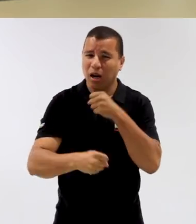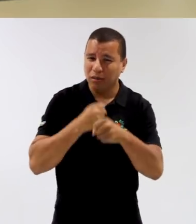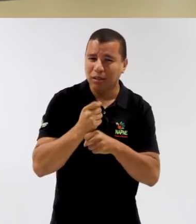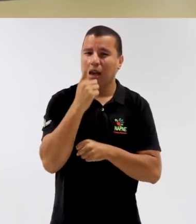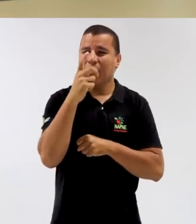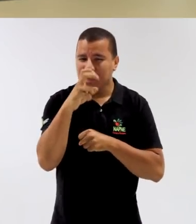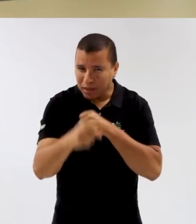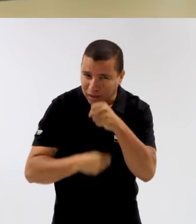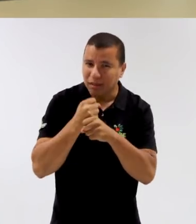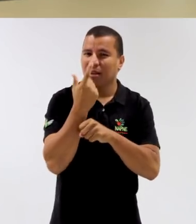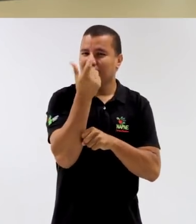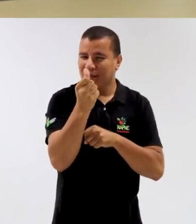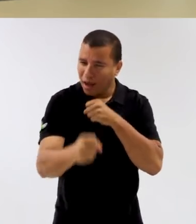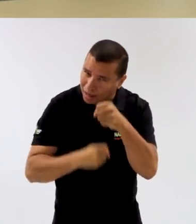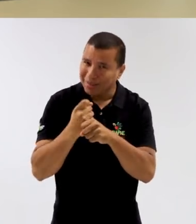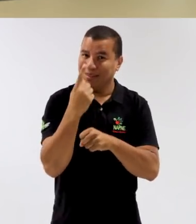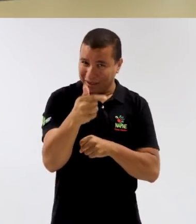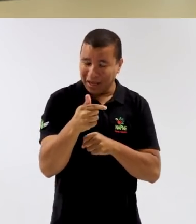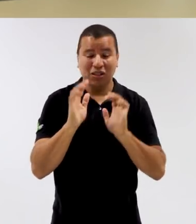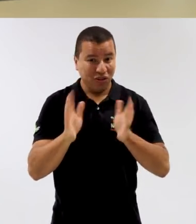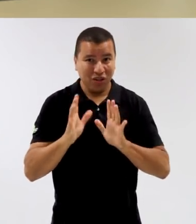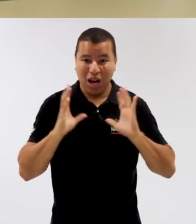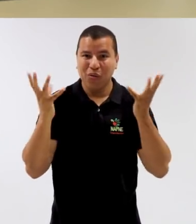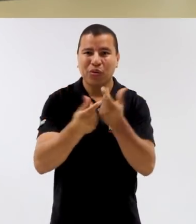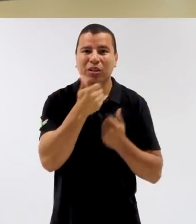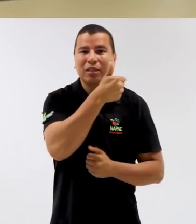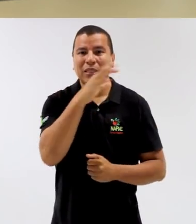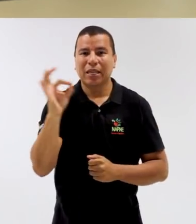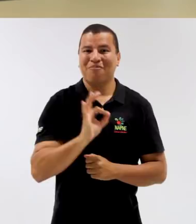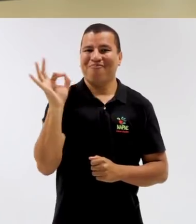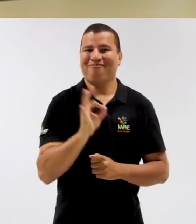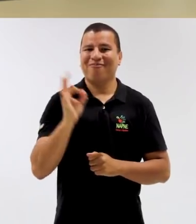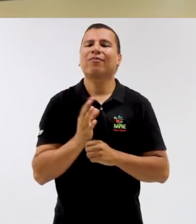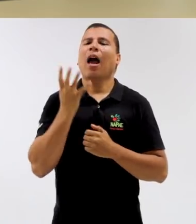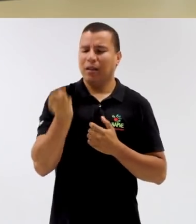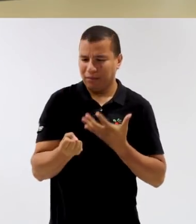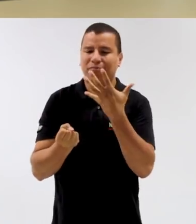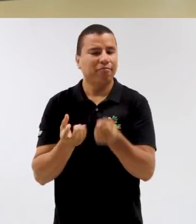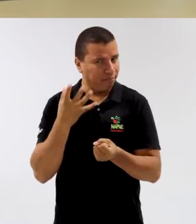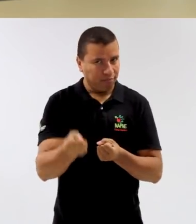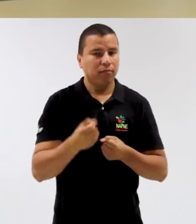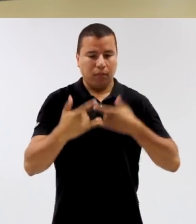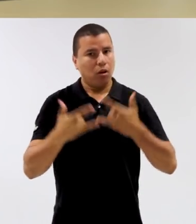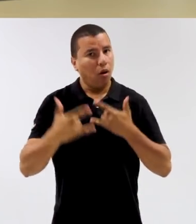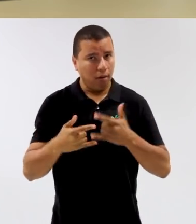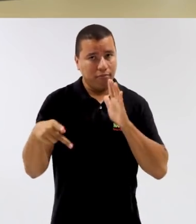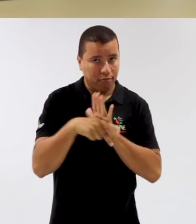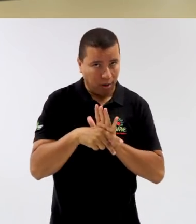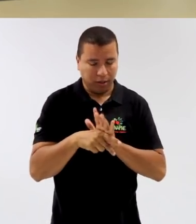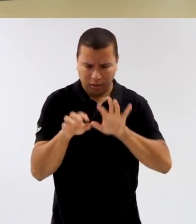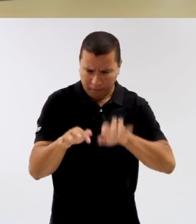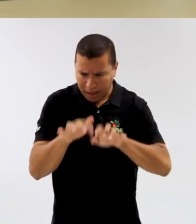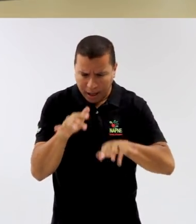chegamos com a marca dos 25 campi ou seja 100% dos campi participando com ativamente com a com a robótica dentro do seu dos